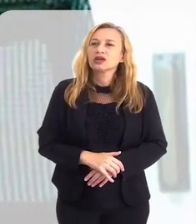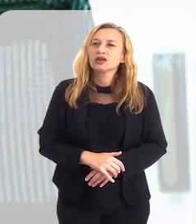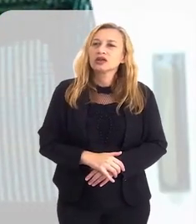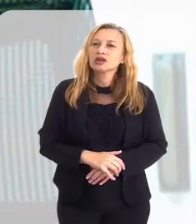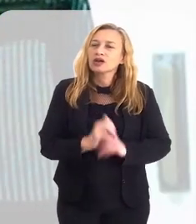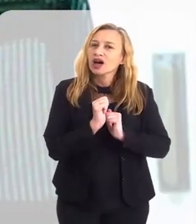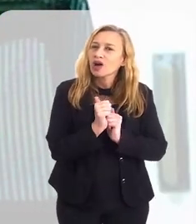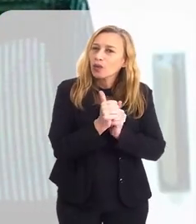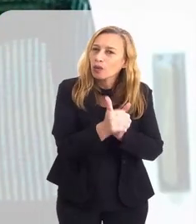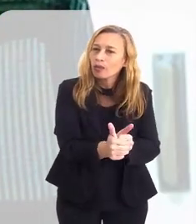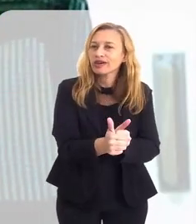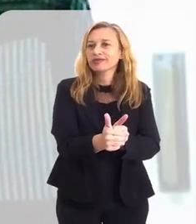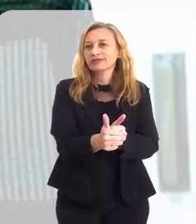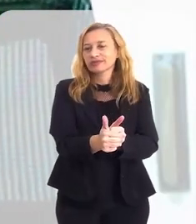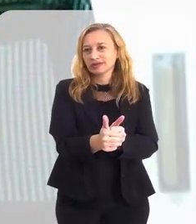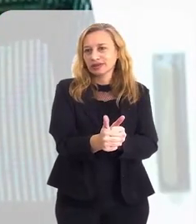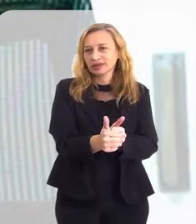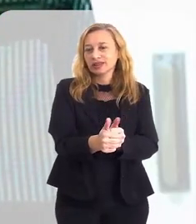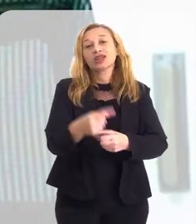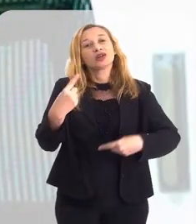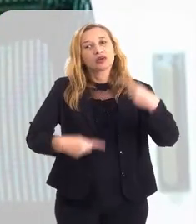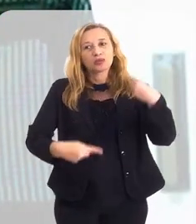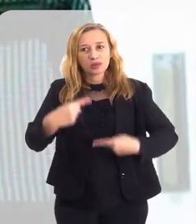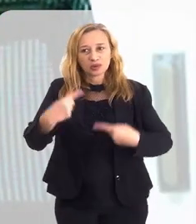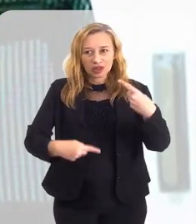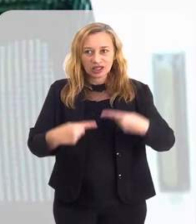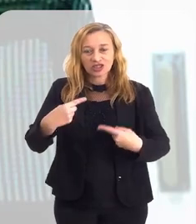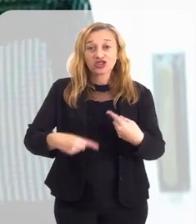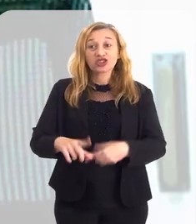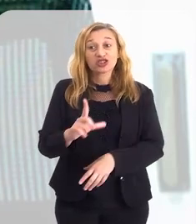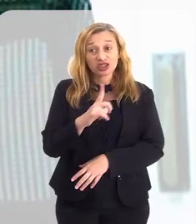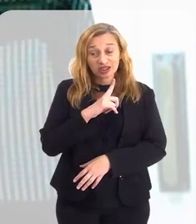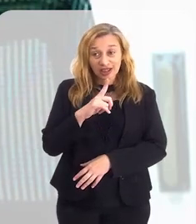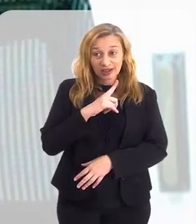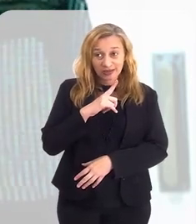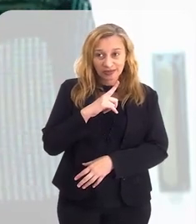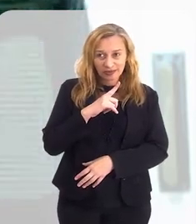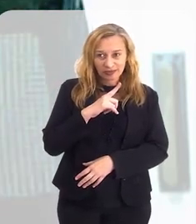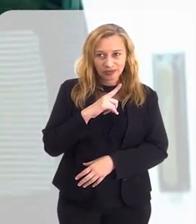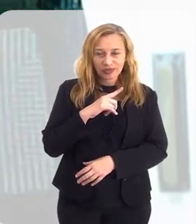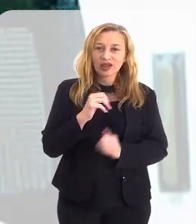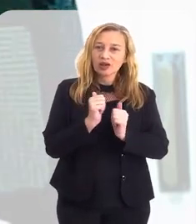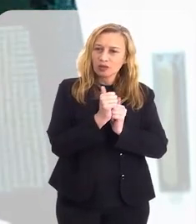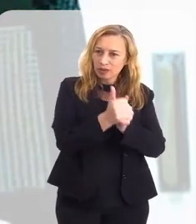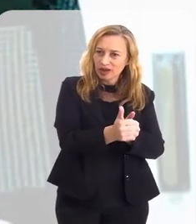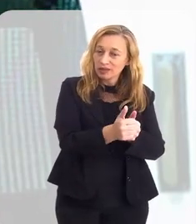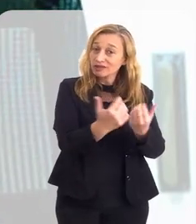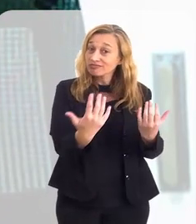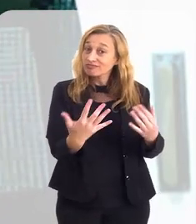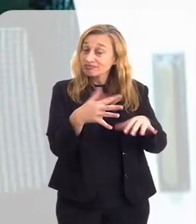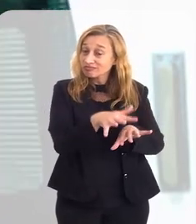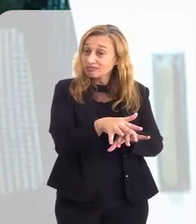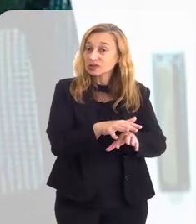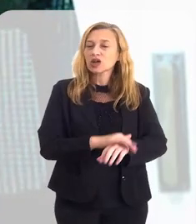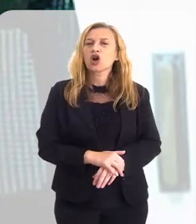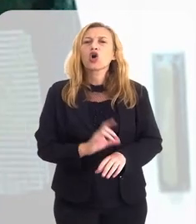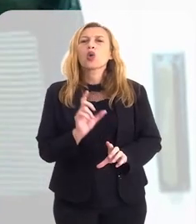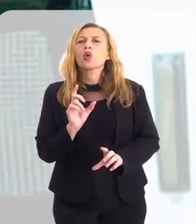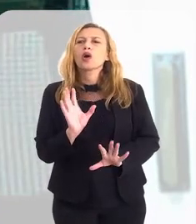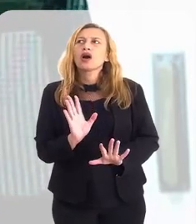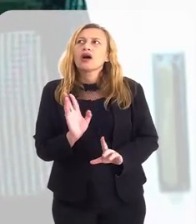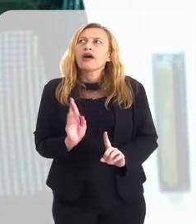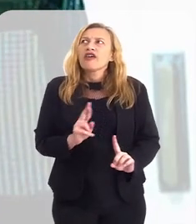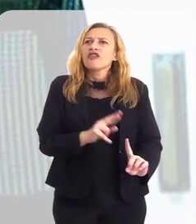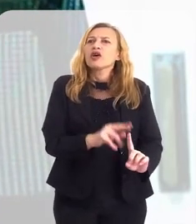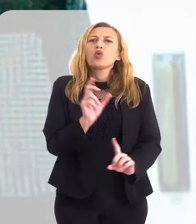que tem a ver com acompanhamento das políticas que existem, acompanhamento da implementação, né?